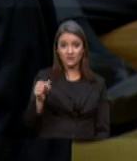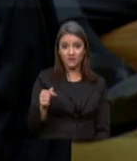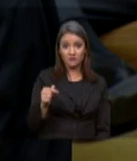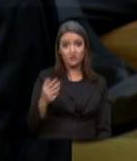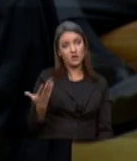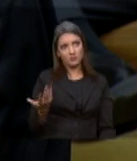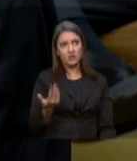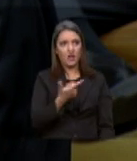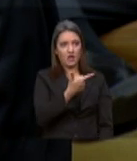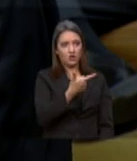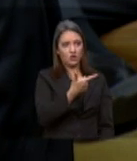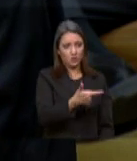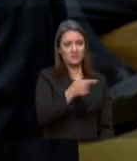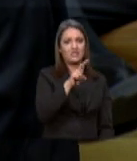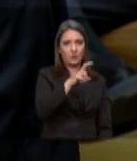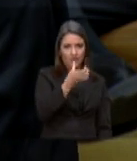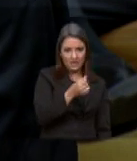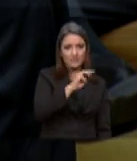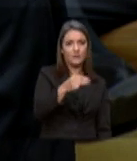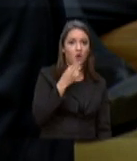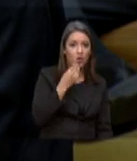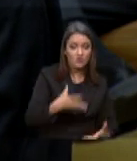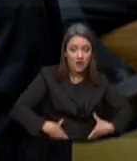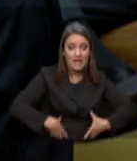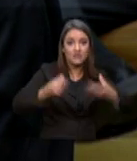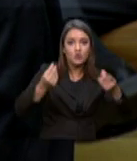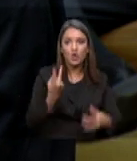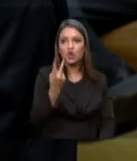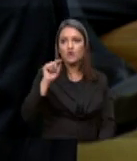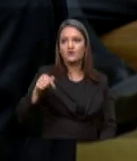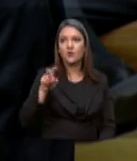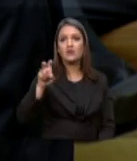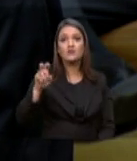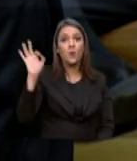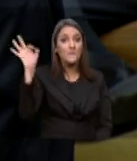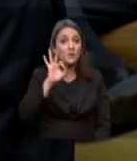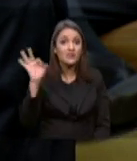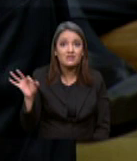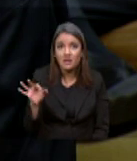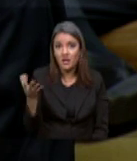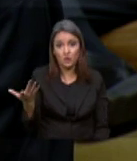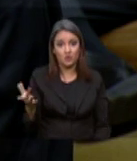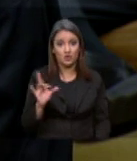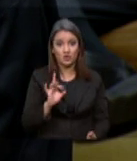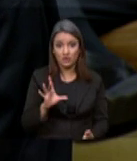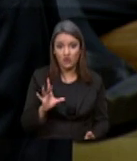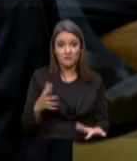que era de 253 milhões, foram gastos 2,5%, ou seja,